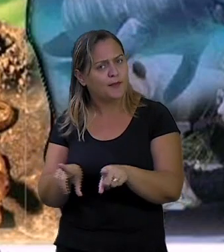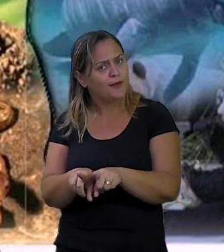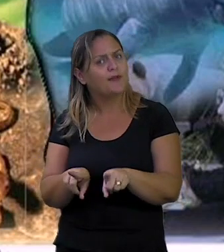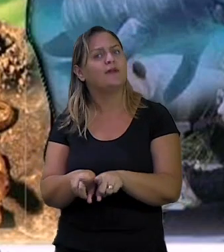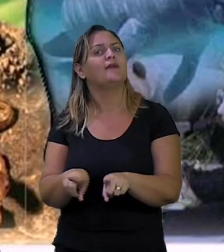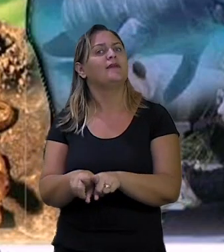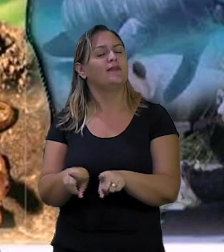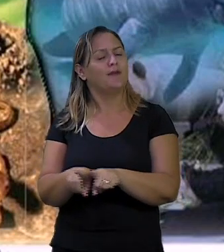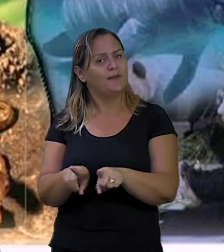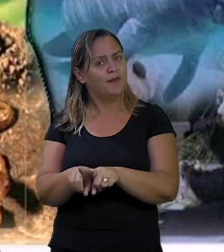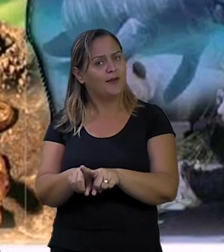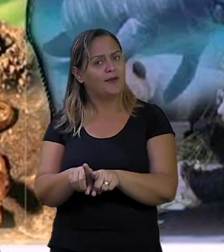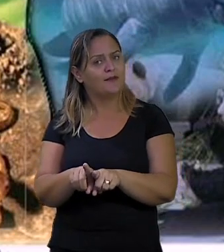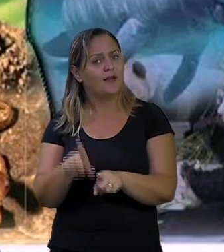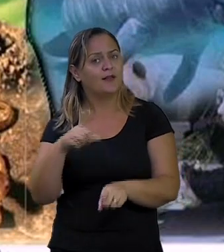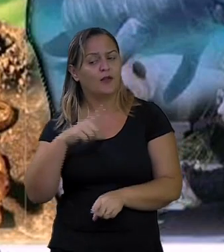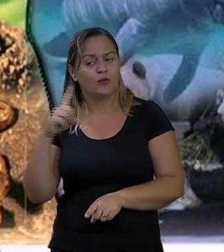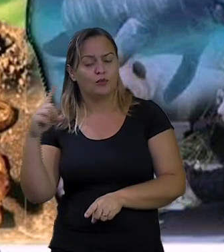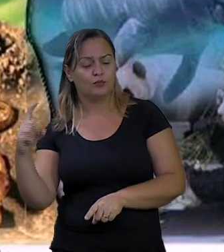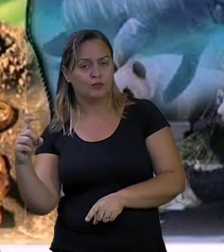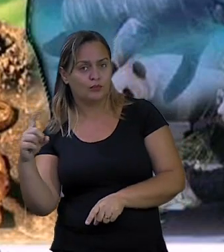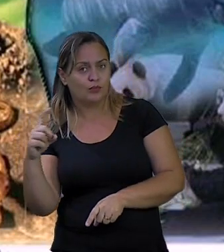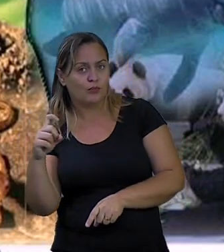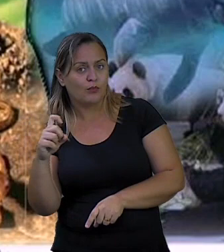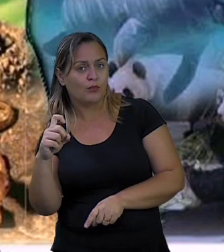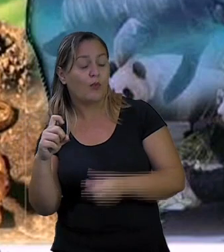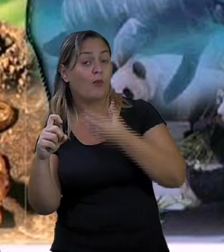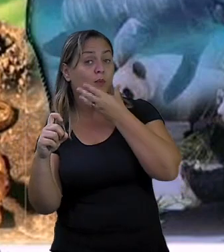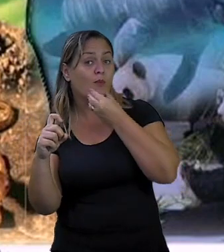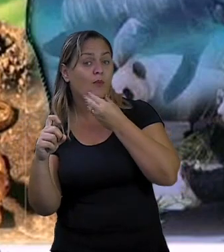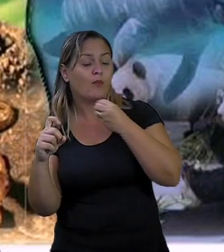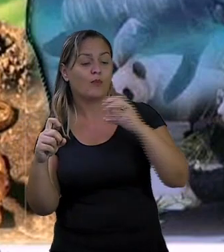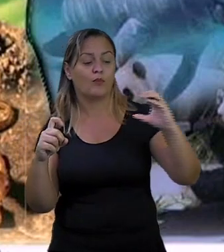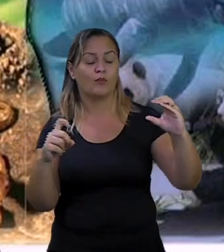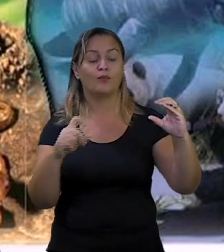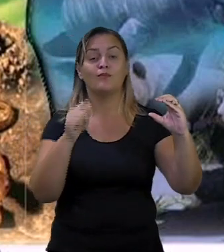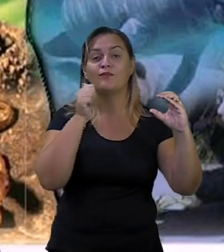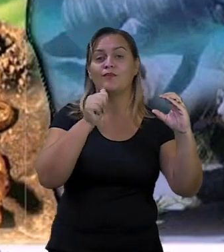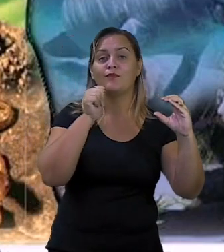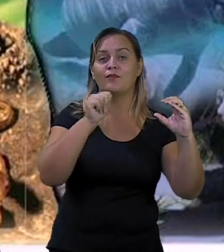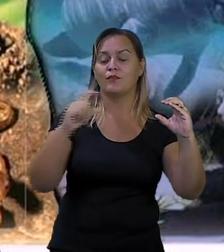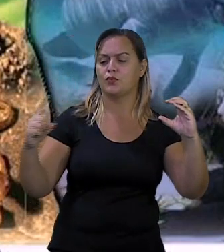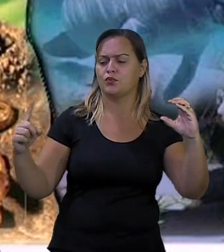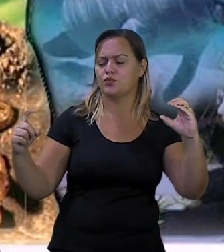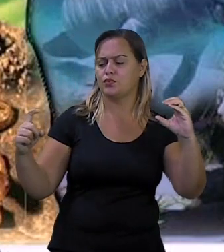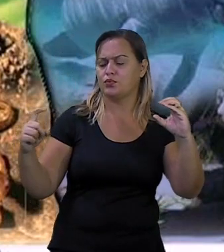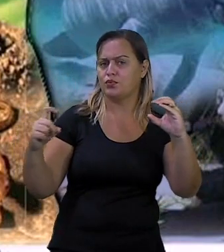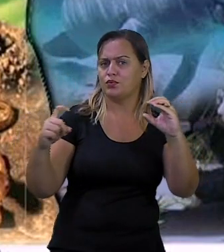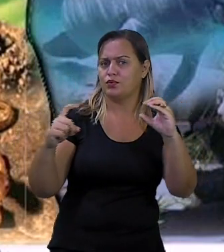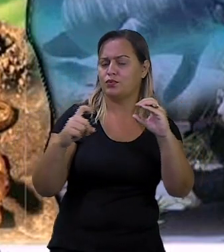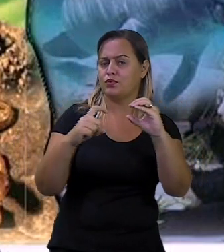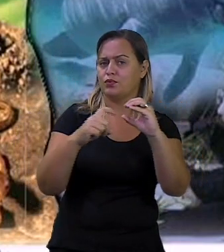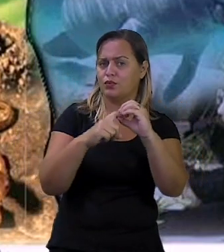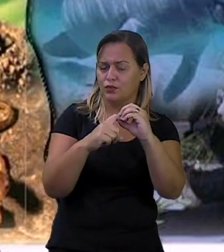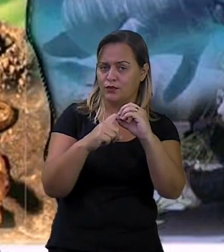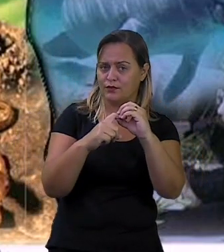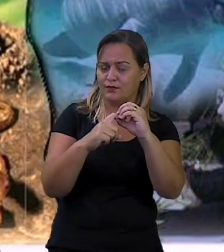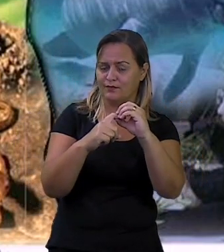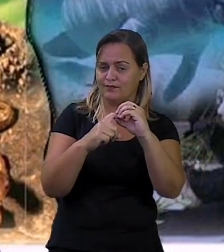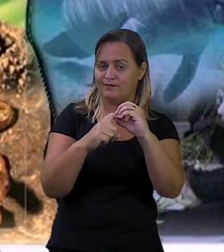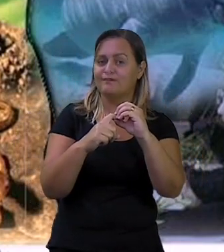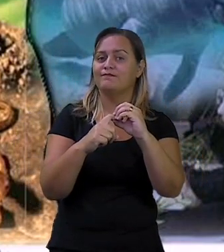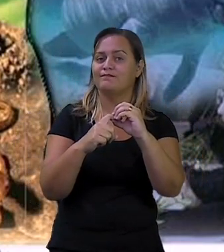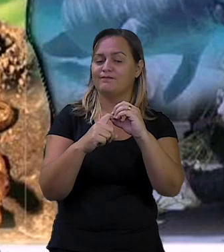teríamos um gameta masculino e um gameta feminino e que a fusão destes dois